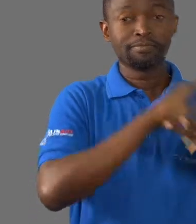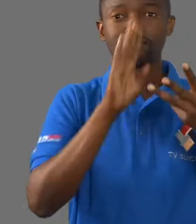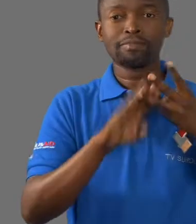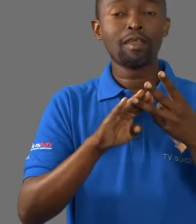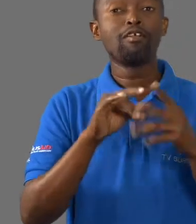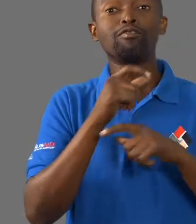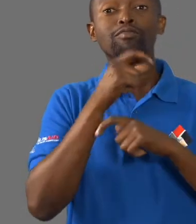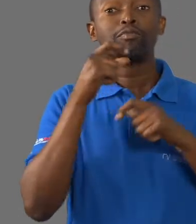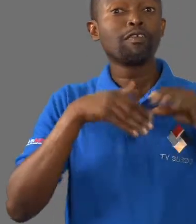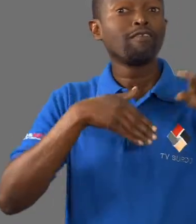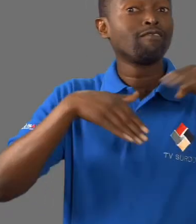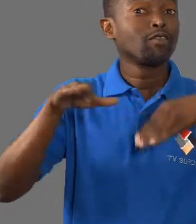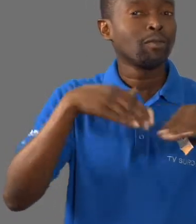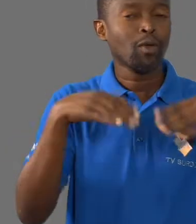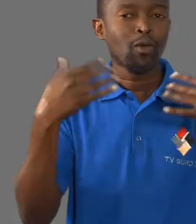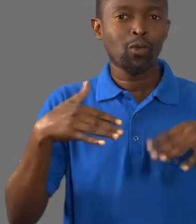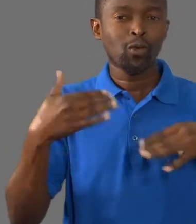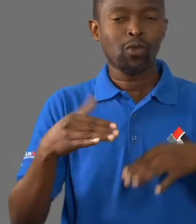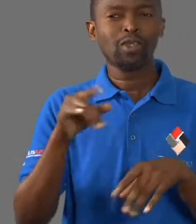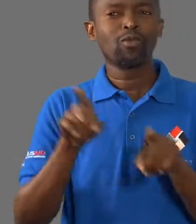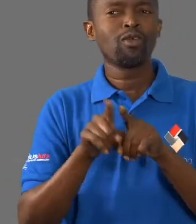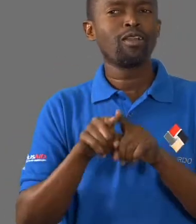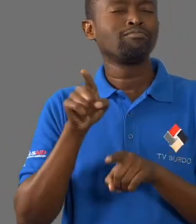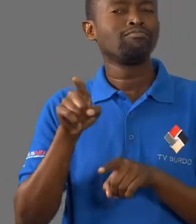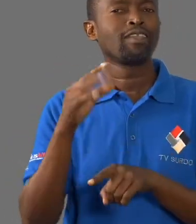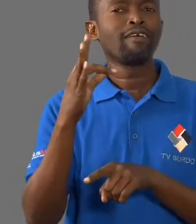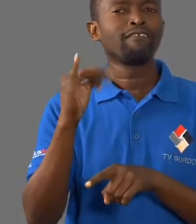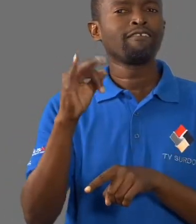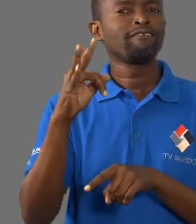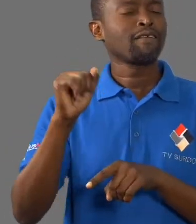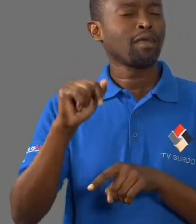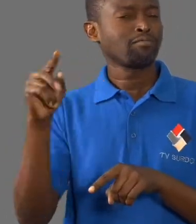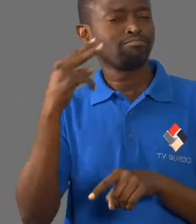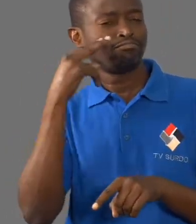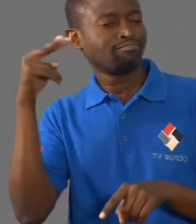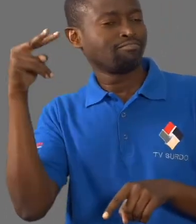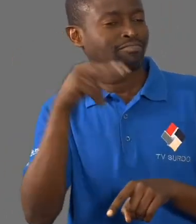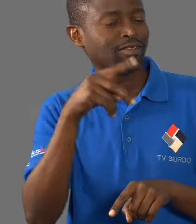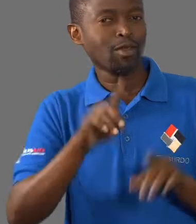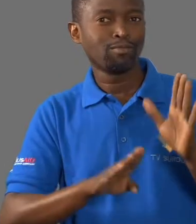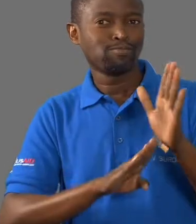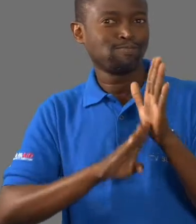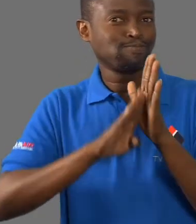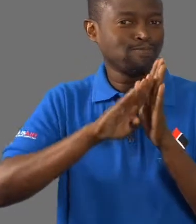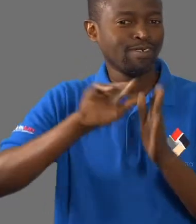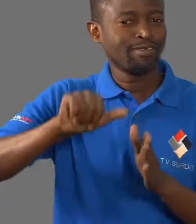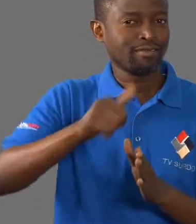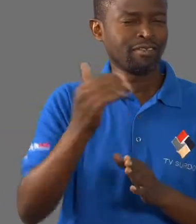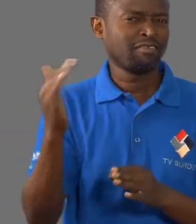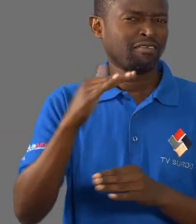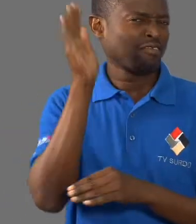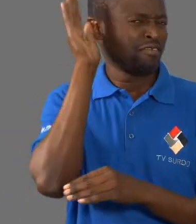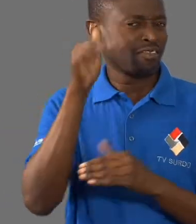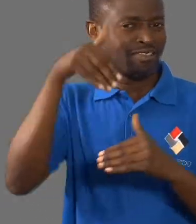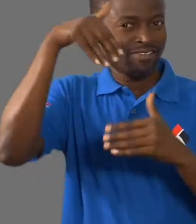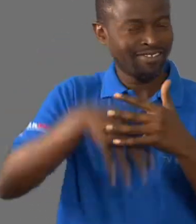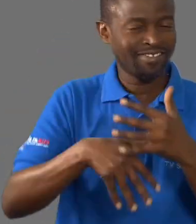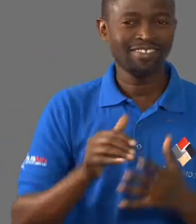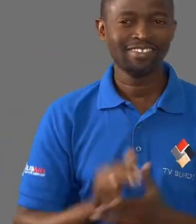Moçambique melhorou sua posição no ranking da FIFA. Saiba que vantagens o país vai tirar com este efeito.